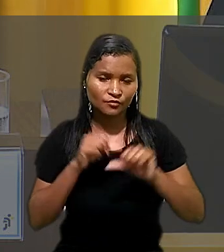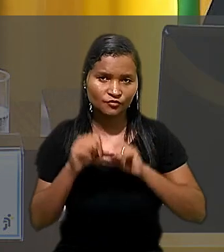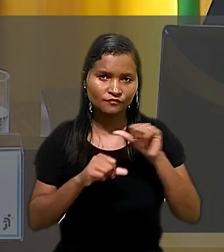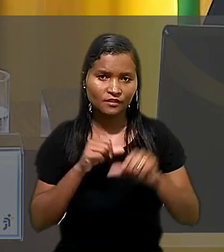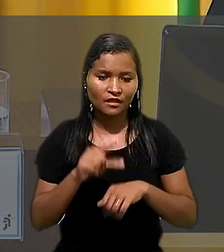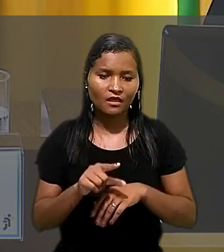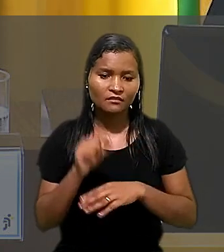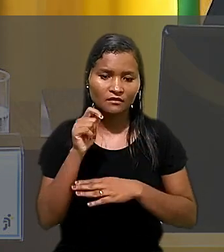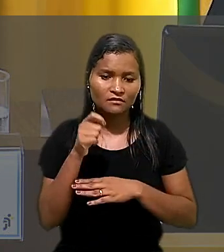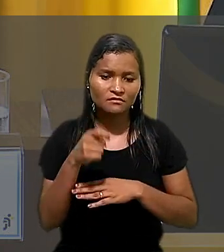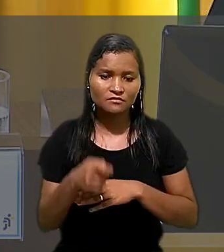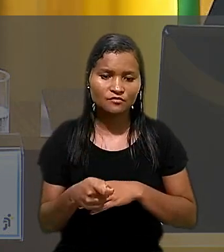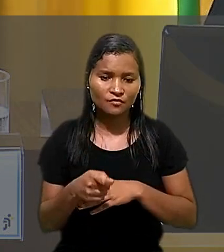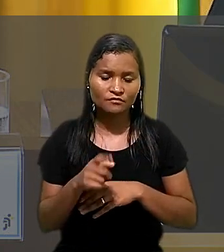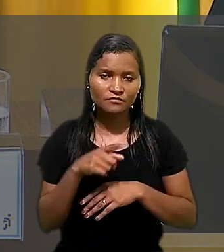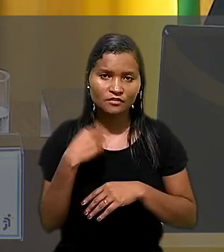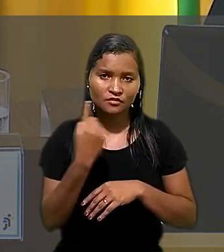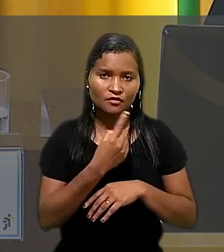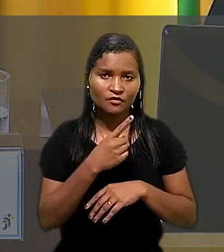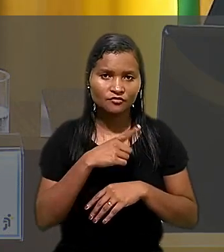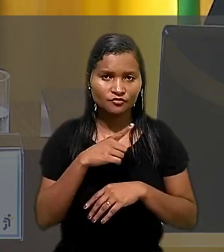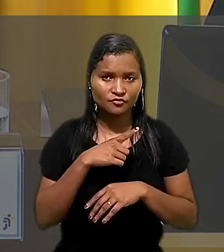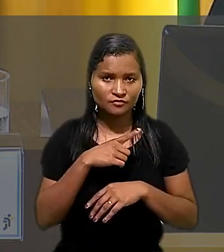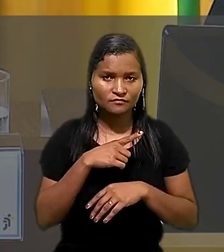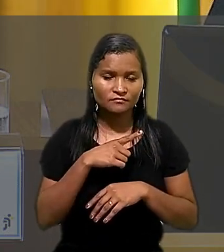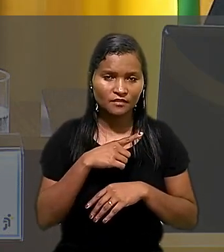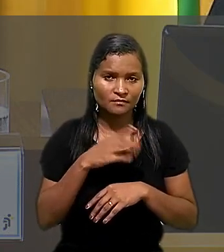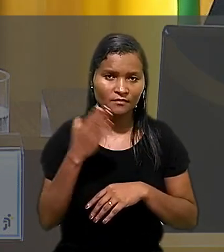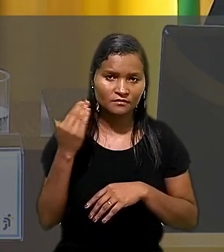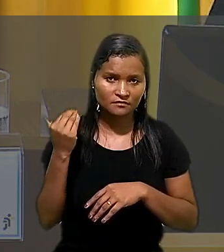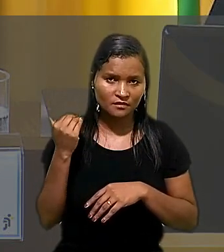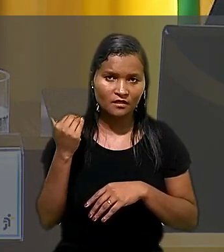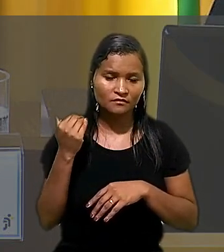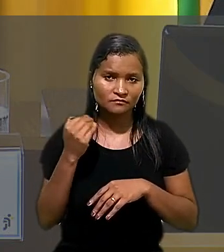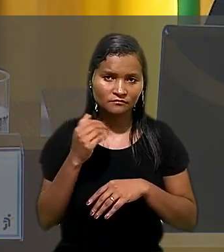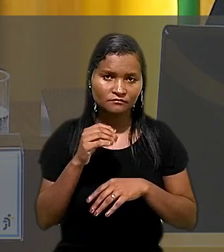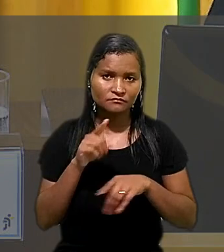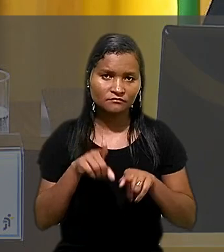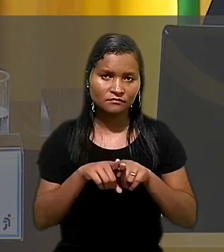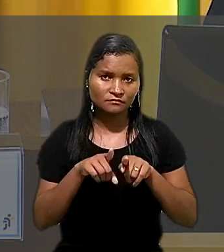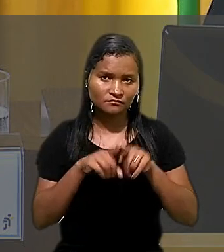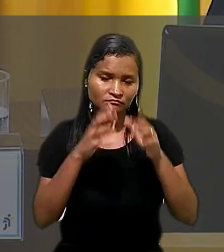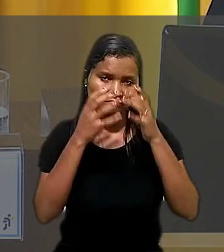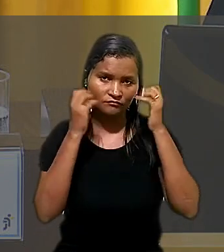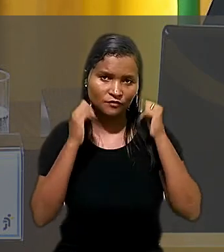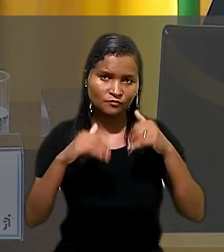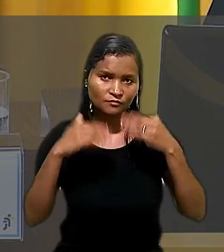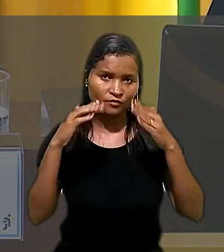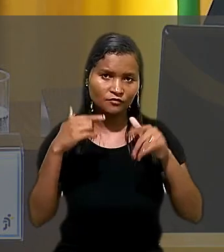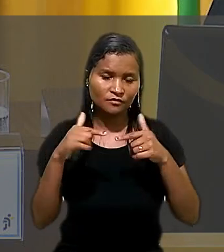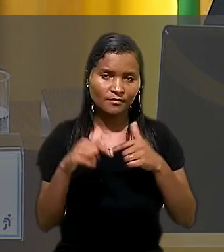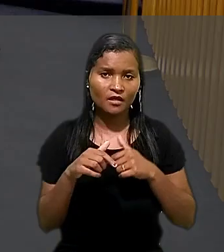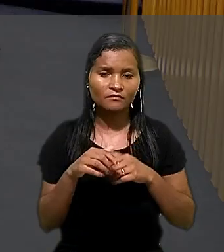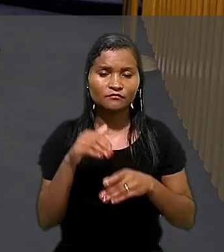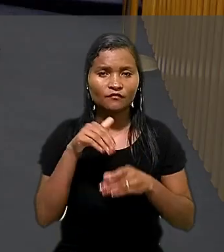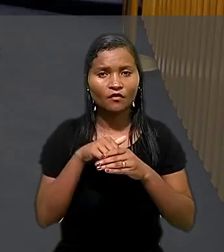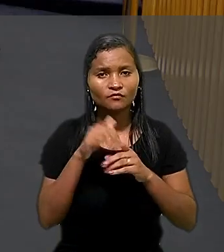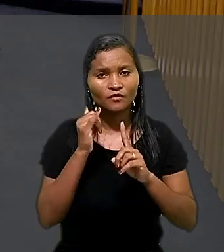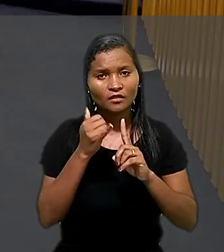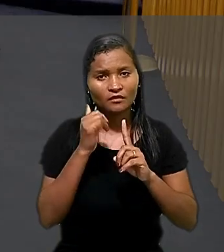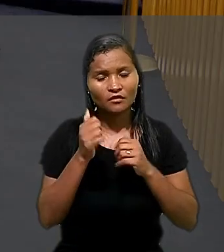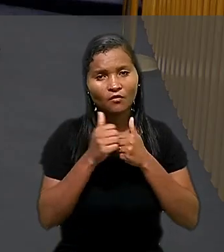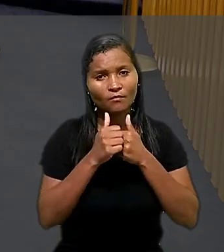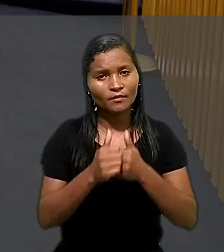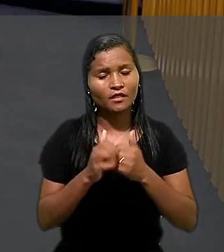que modifica aí as decisões que nós tínhamos já da turma e, eu acredito, do Tribunal Superior do Trabalho nesse ponto. O voto